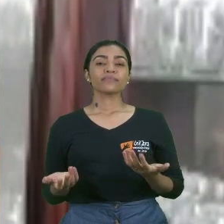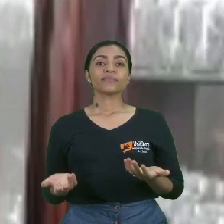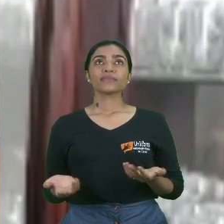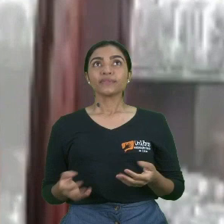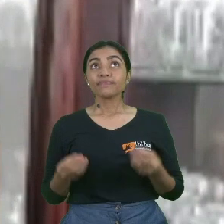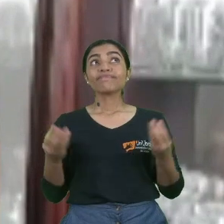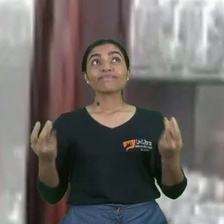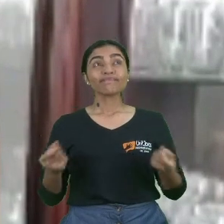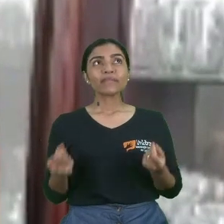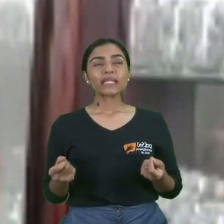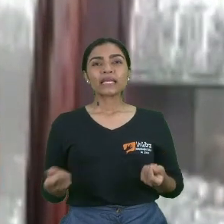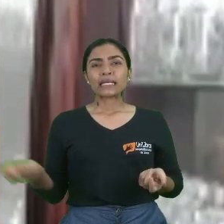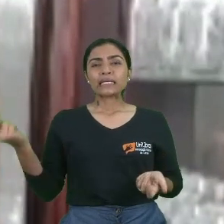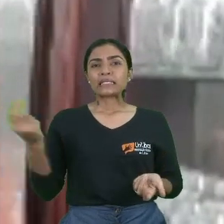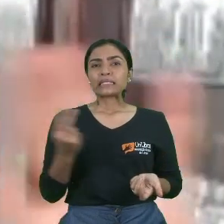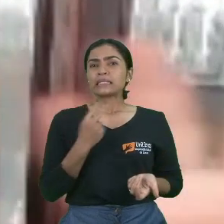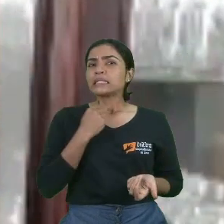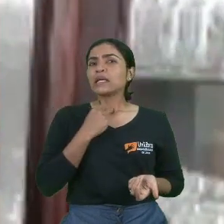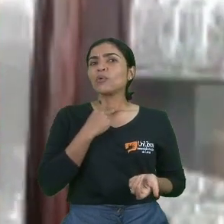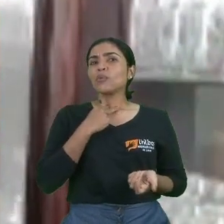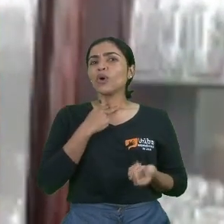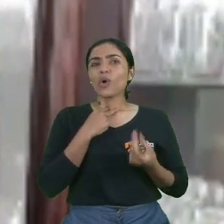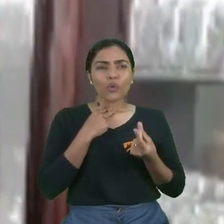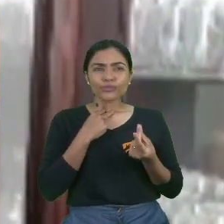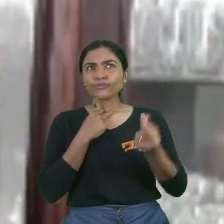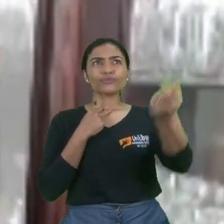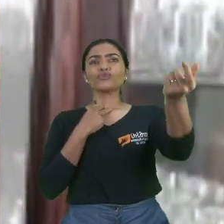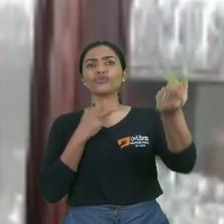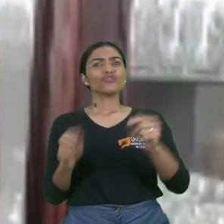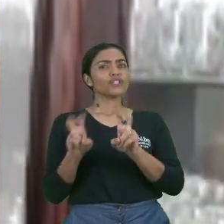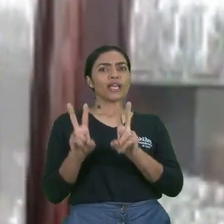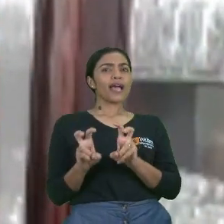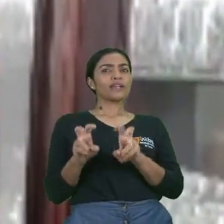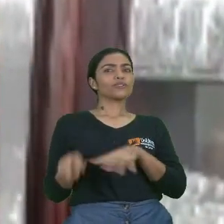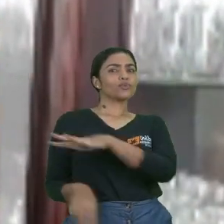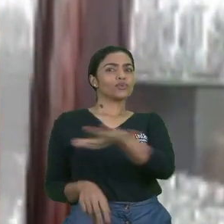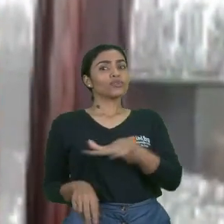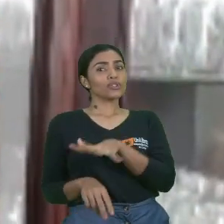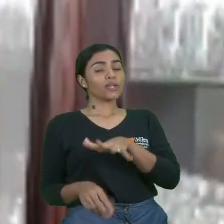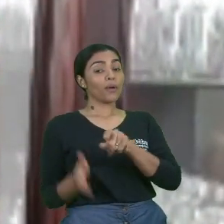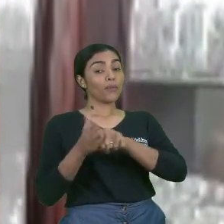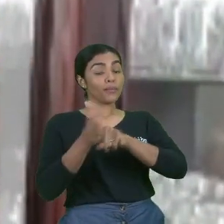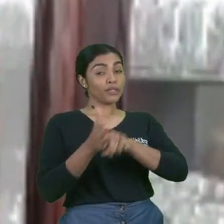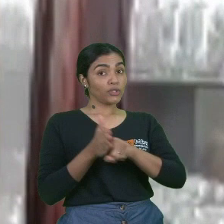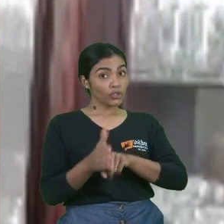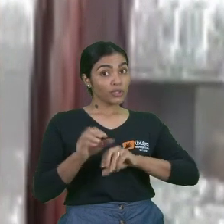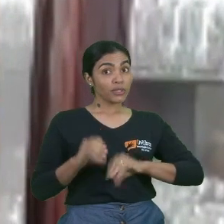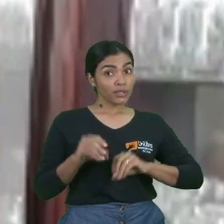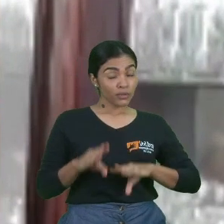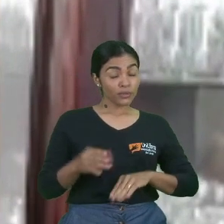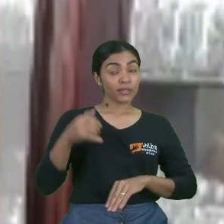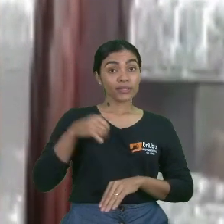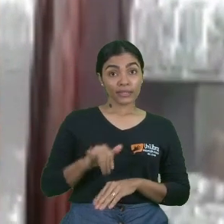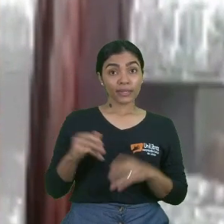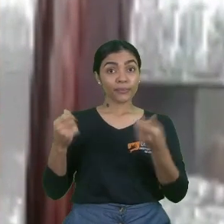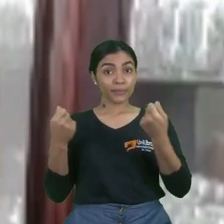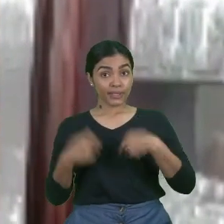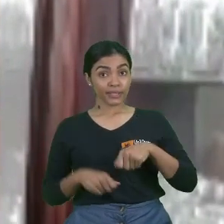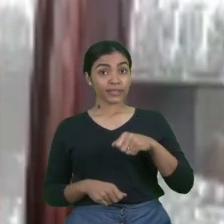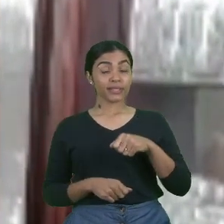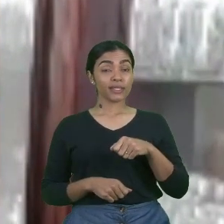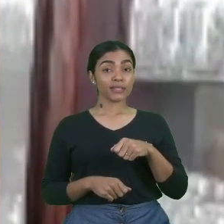não podemos fugir a coisa geral que esse pezinho de crédito a gente